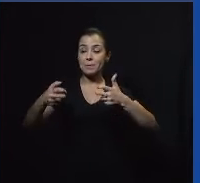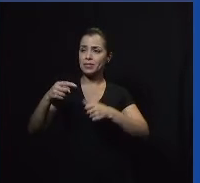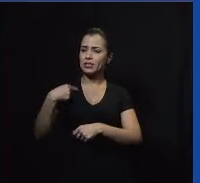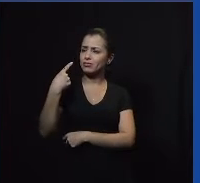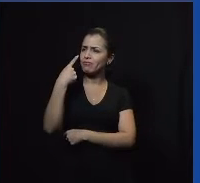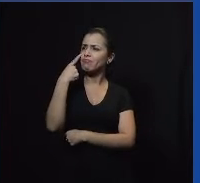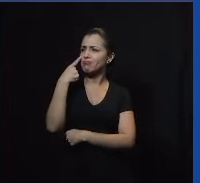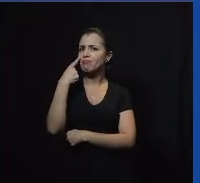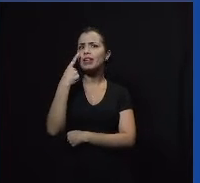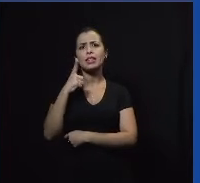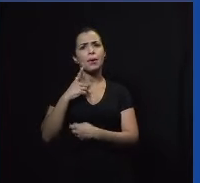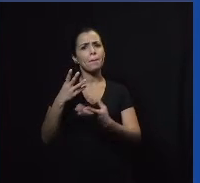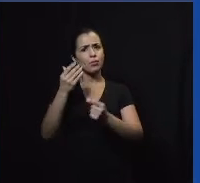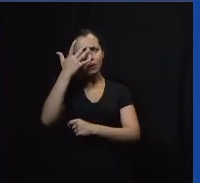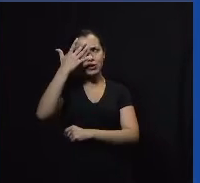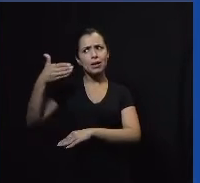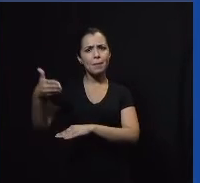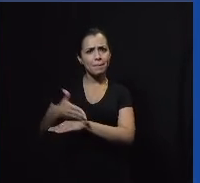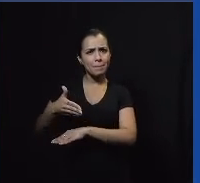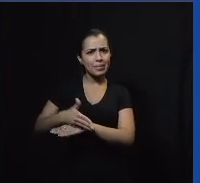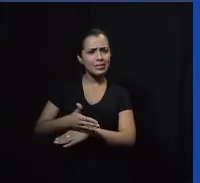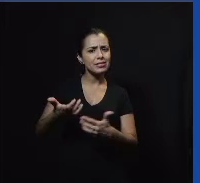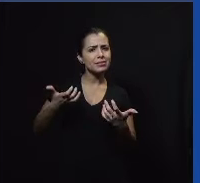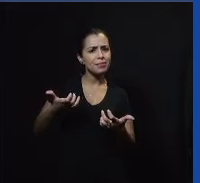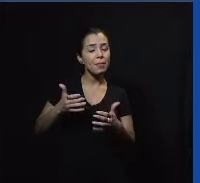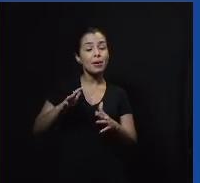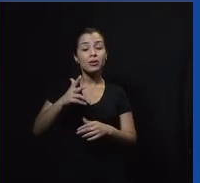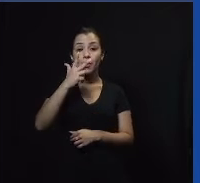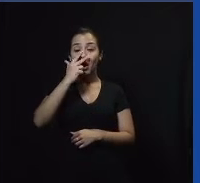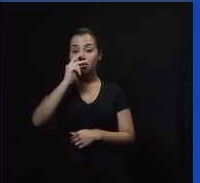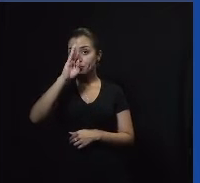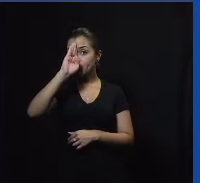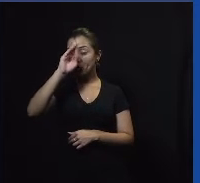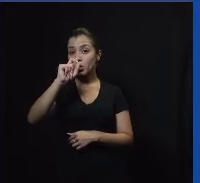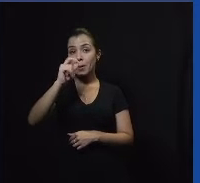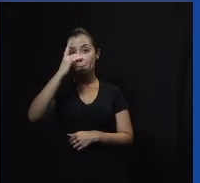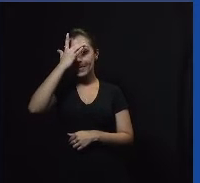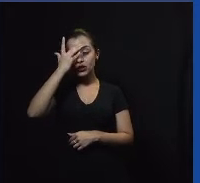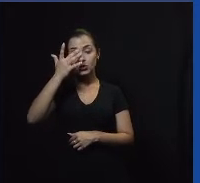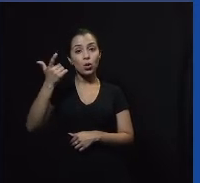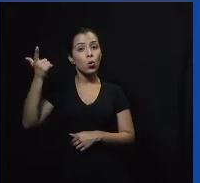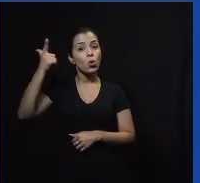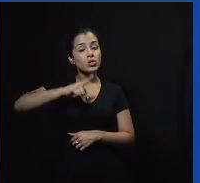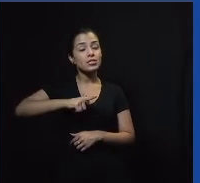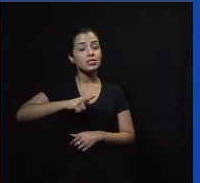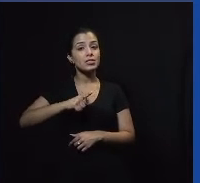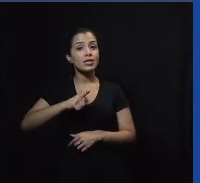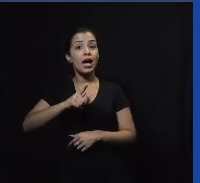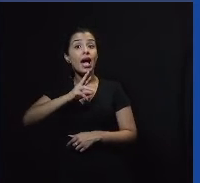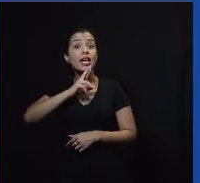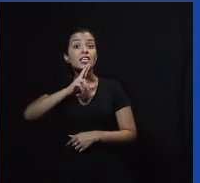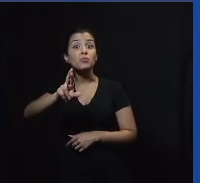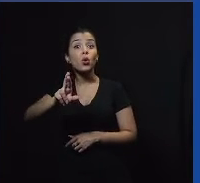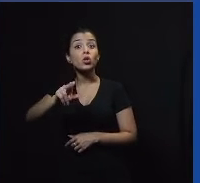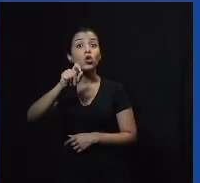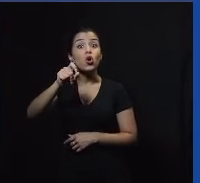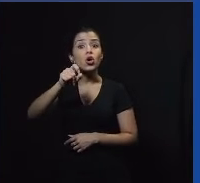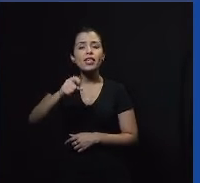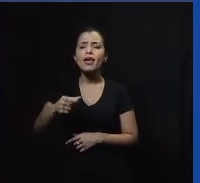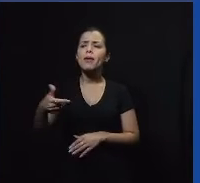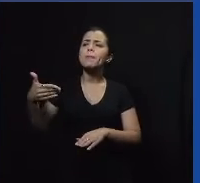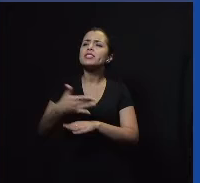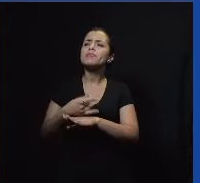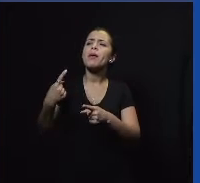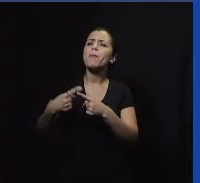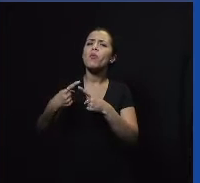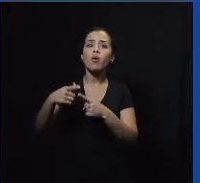participar. Eu acho que a grande chave é que as pessoas consigam responder a pergunta do porquê participar, justamente para... porque